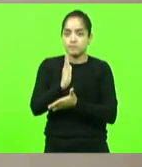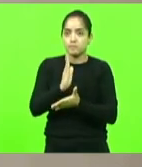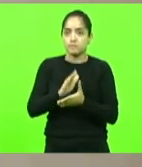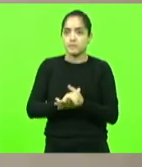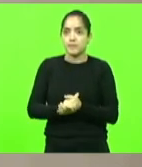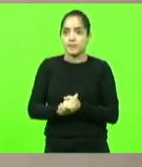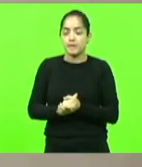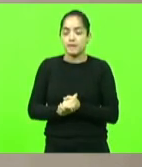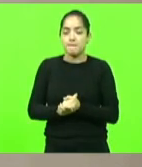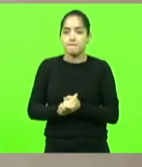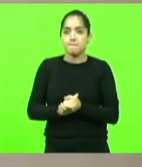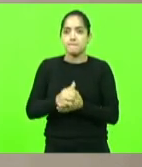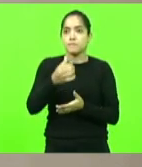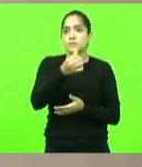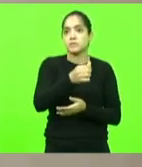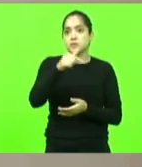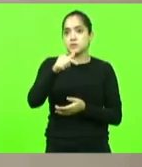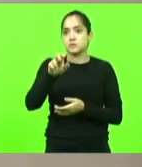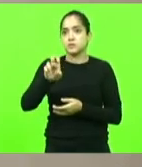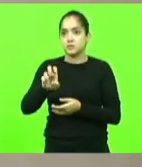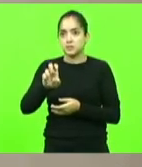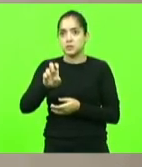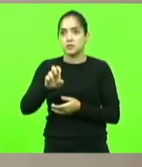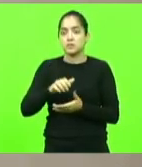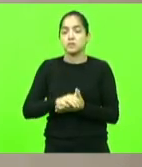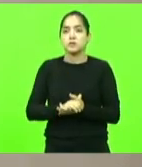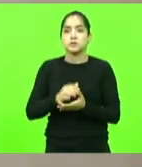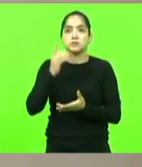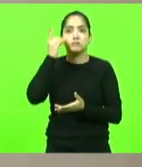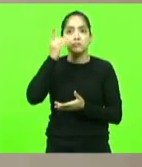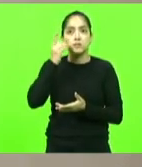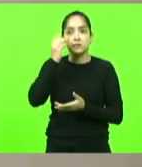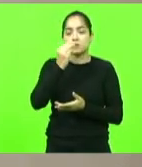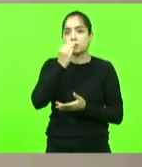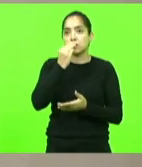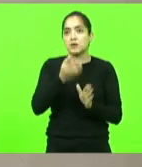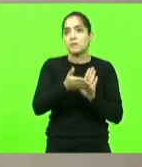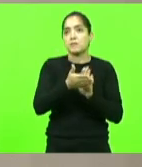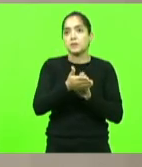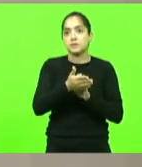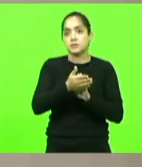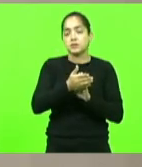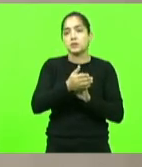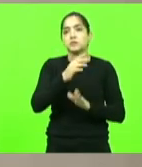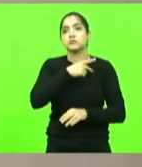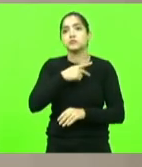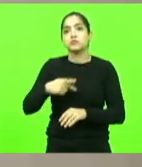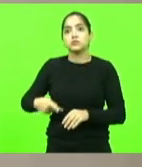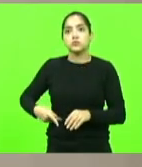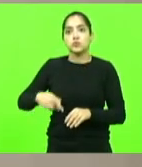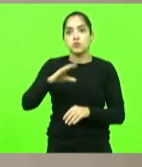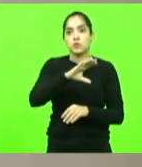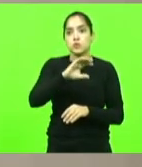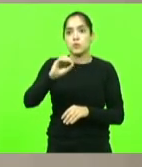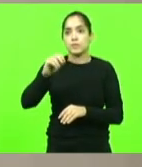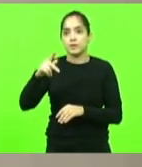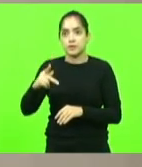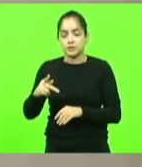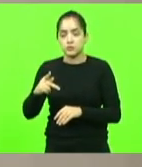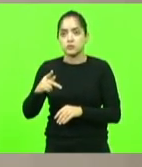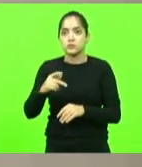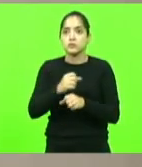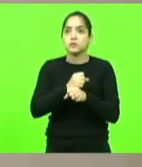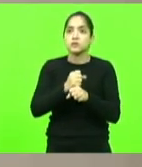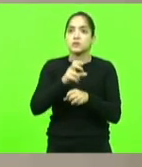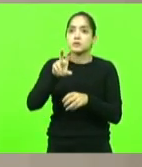unanimidade moção 675 autor deputado maciço opelsa manifestando aplausos ao presidente da organização das cooperativas do estado de Santa Catarina pela passagem dos